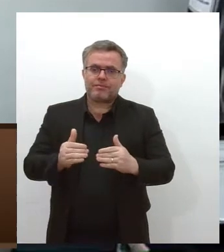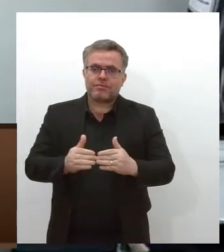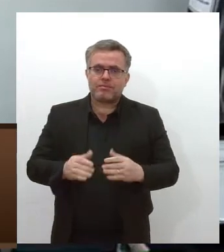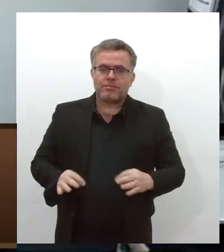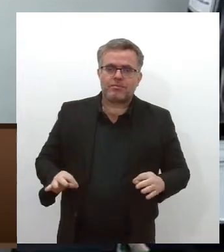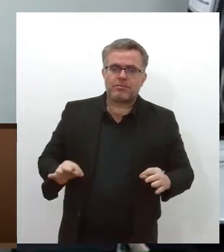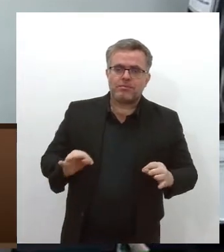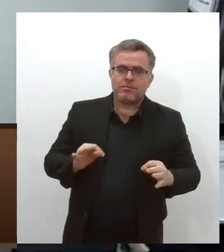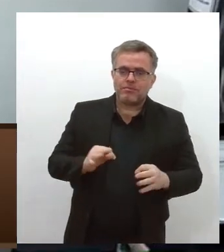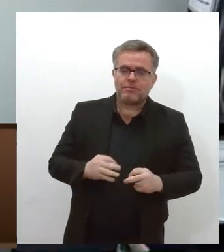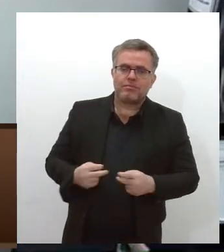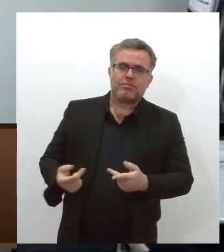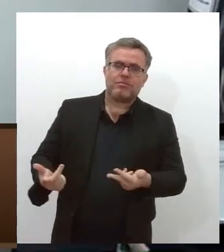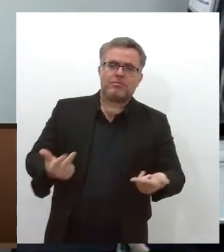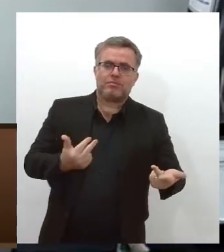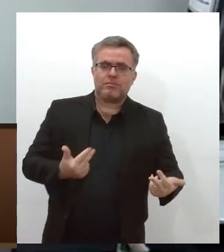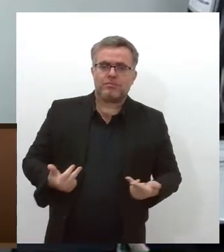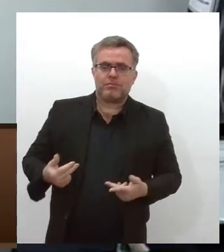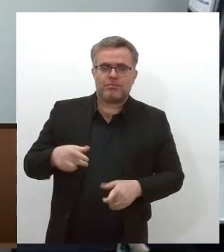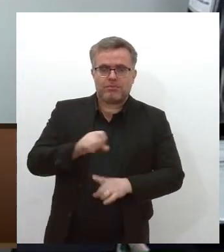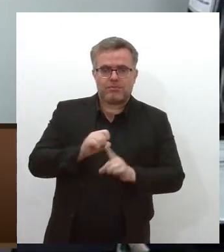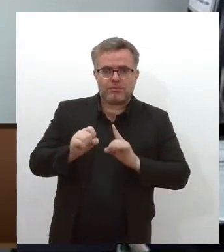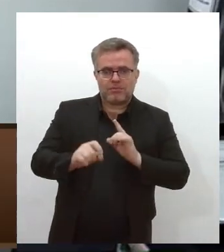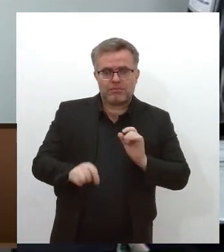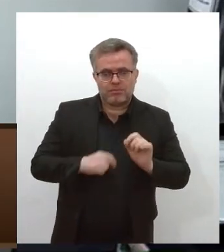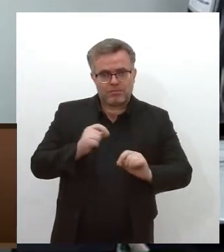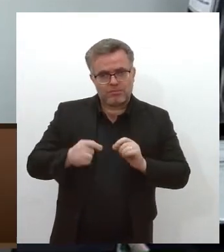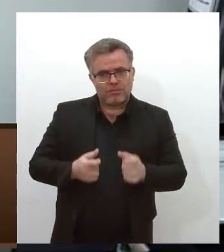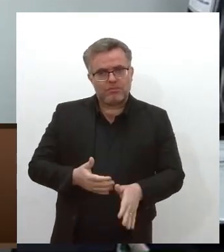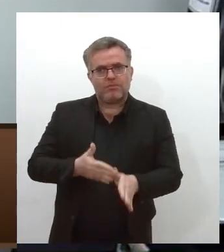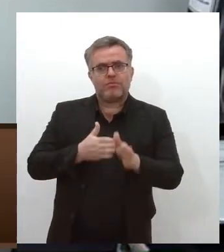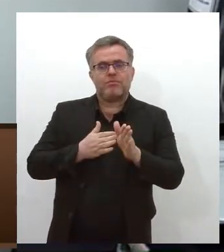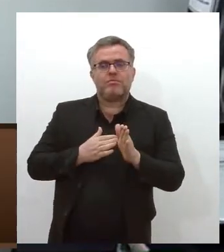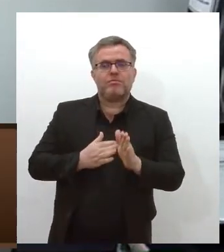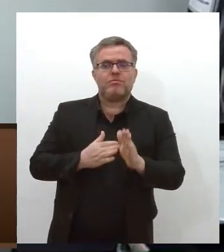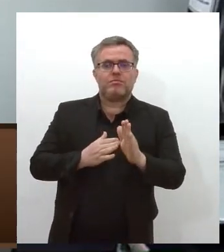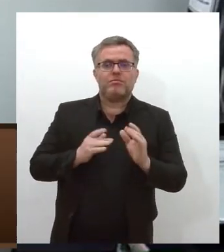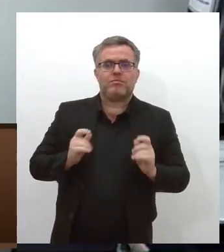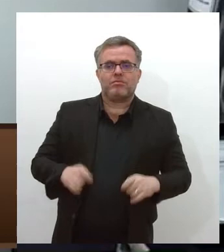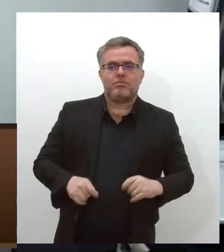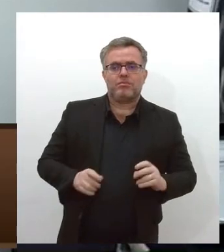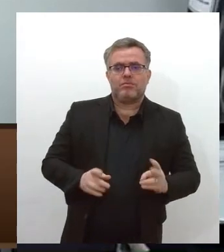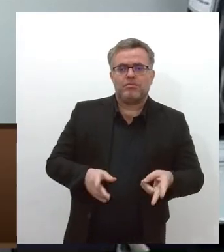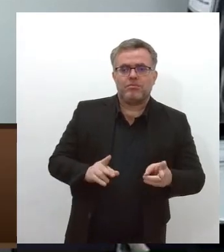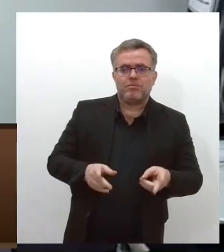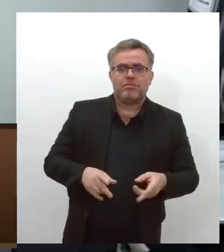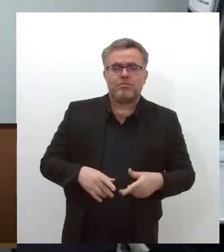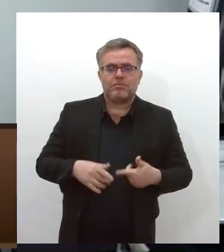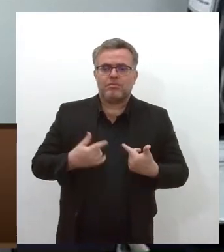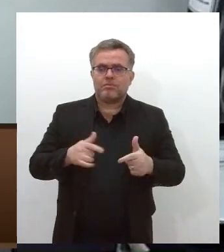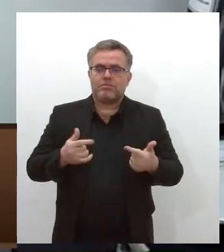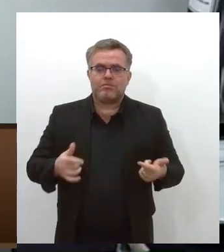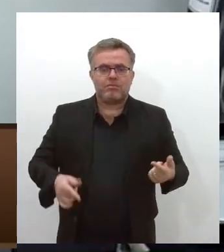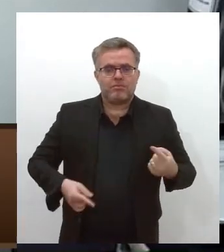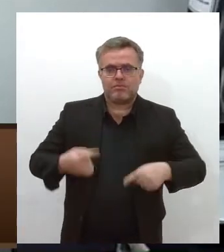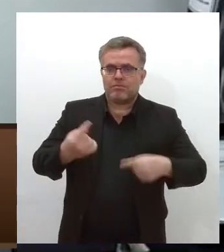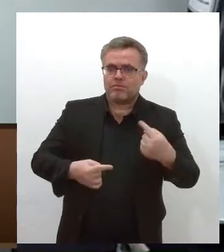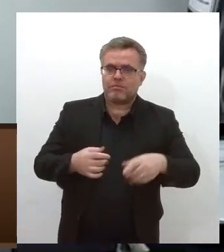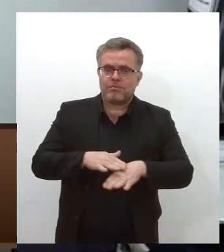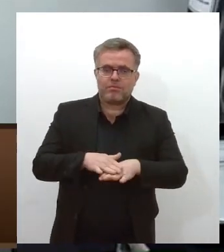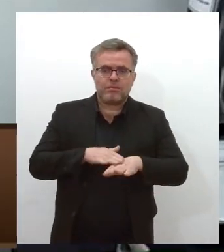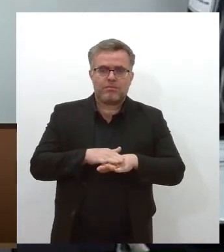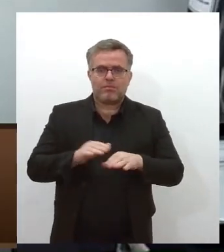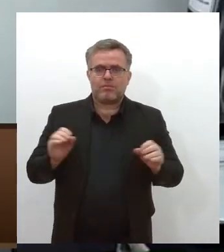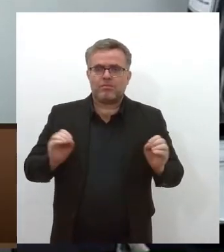da sociedade, e seguimos com essa iniciativa adiante. Se não há esse diálogo, não há como